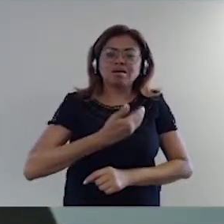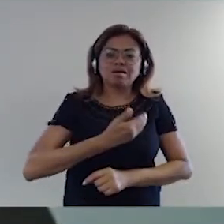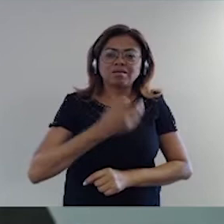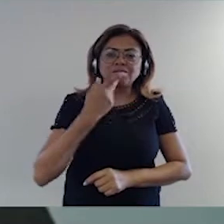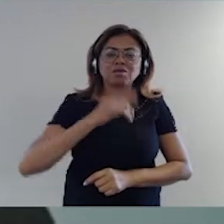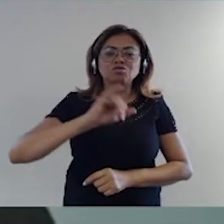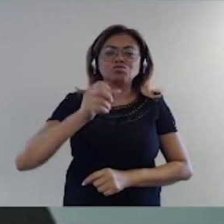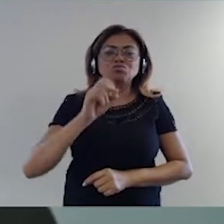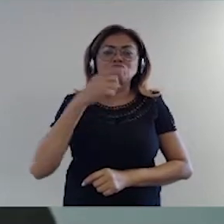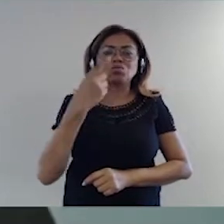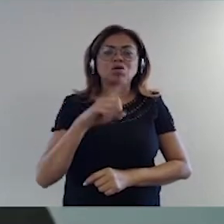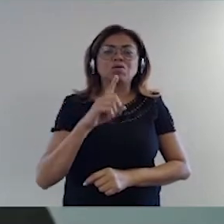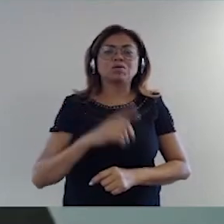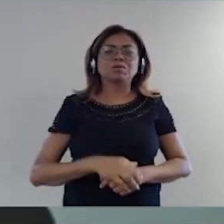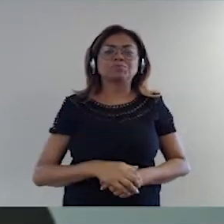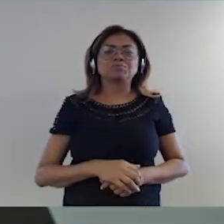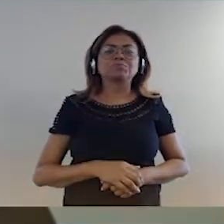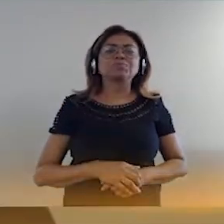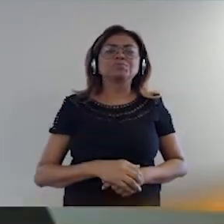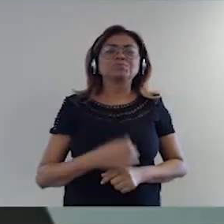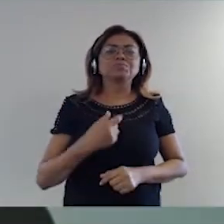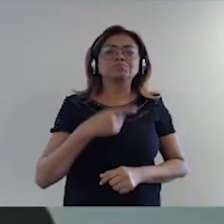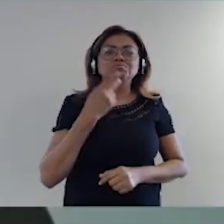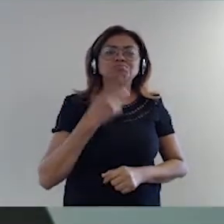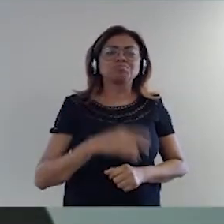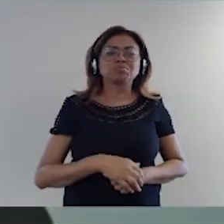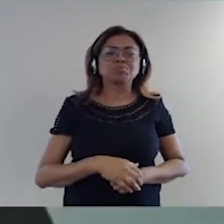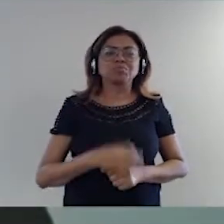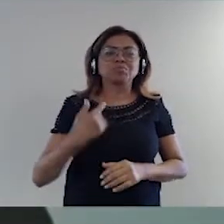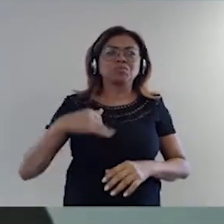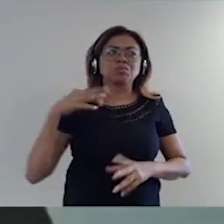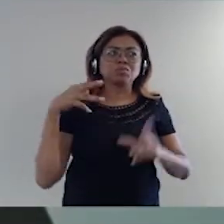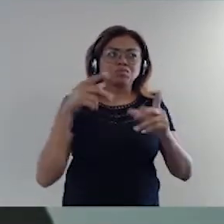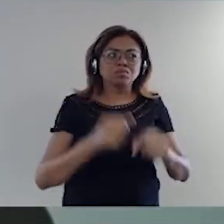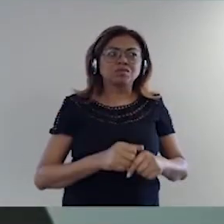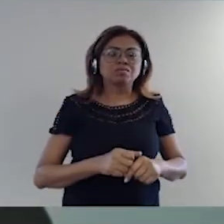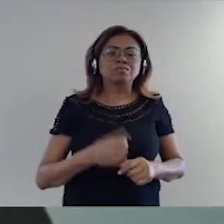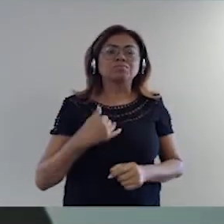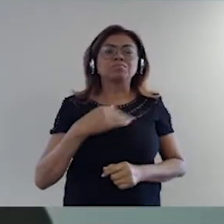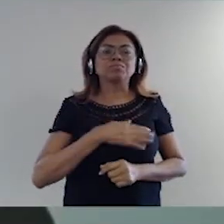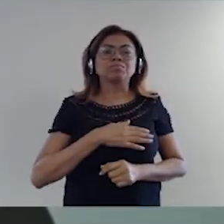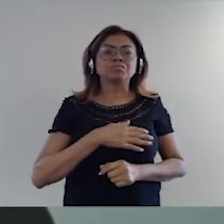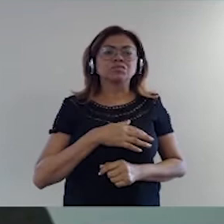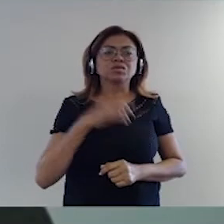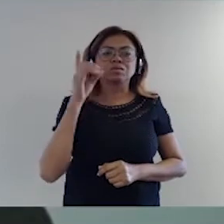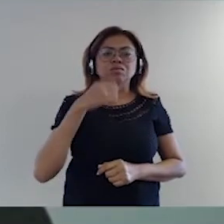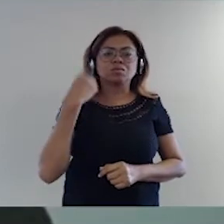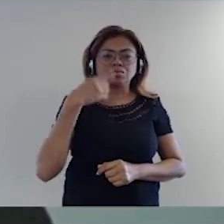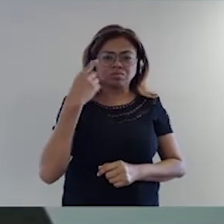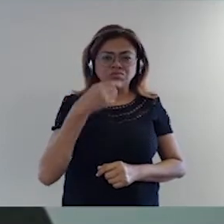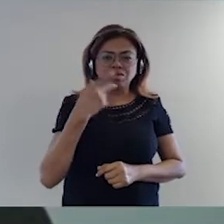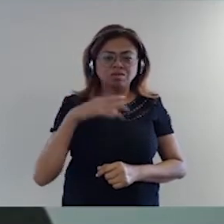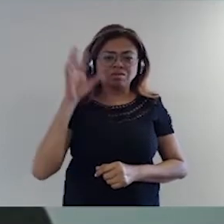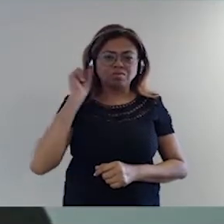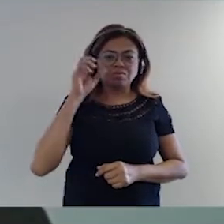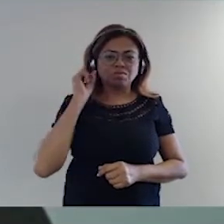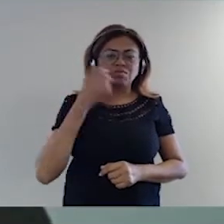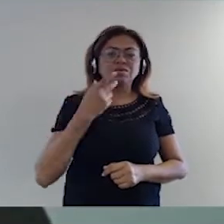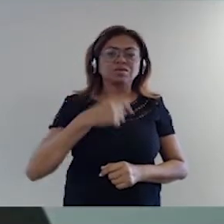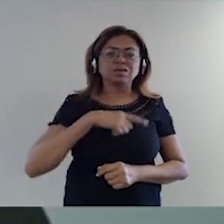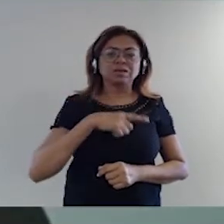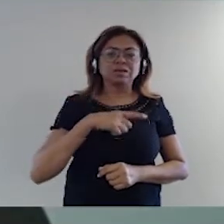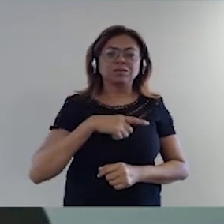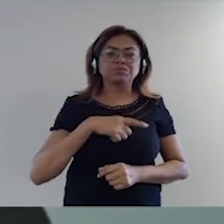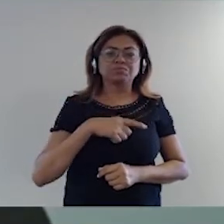Na sua pessoa, cumprimento todas as mulheres advogadas que estão hoje nos ouvindo, que é uma satisfação aí ter um painel